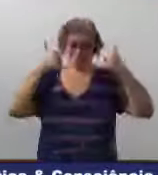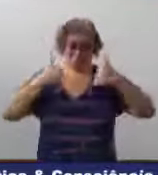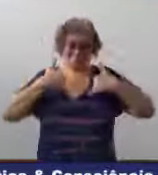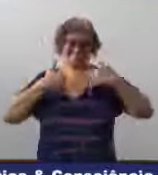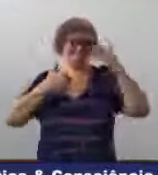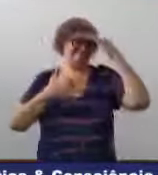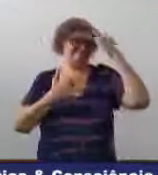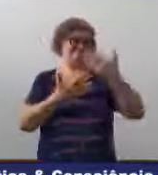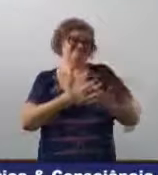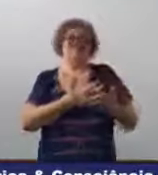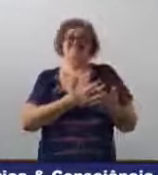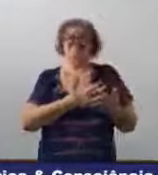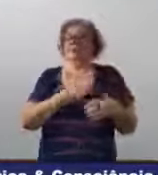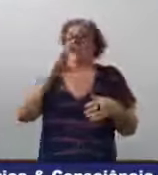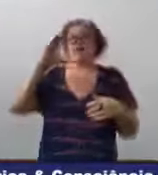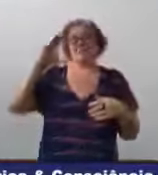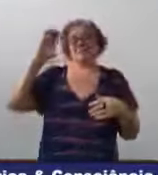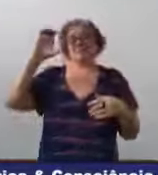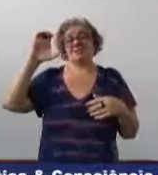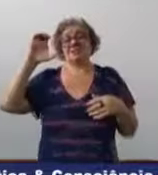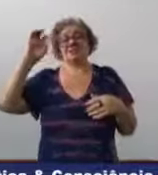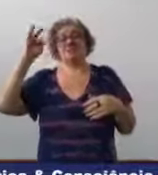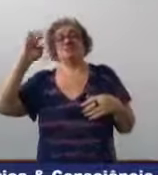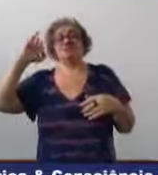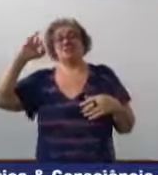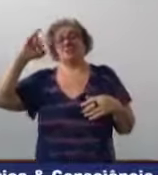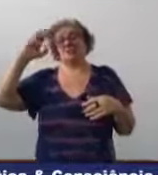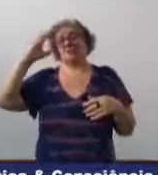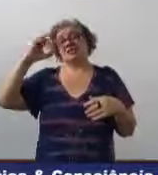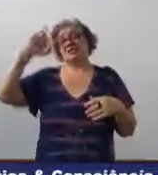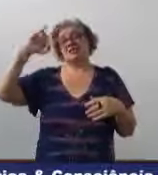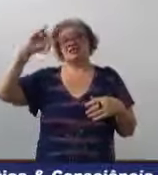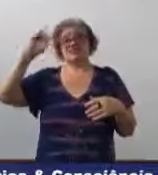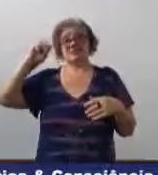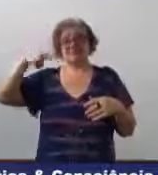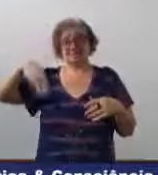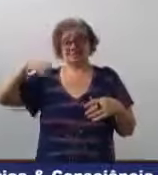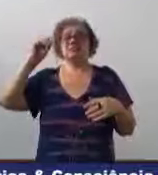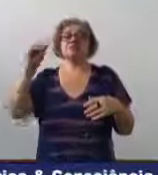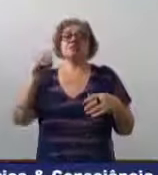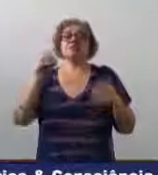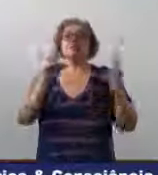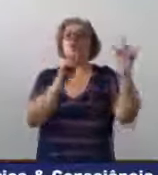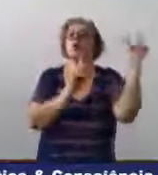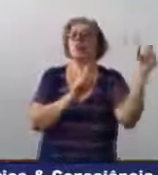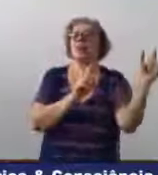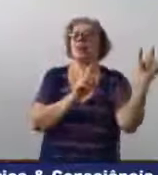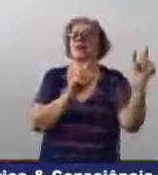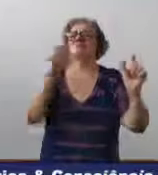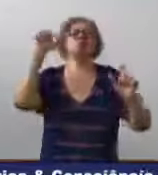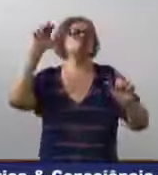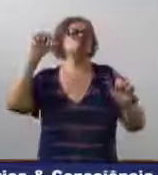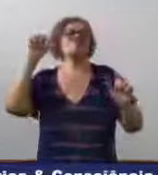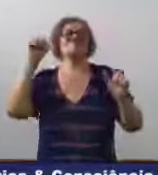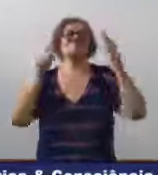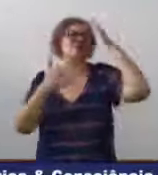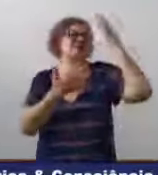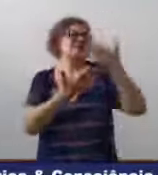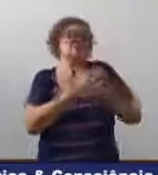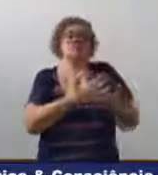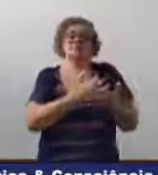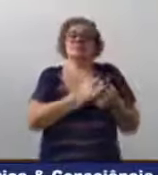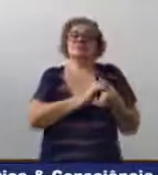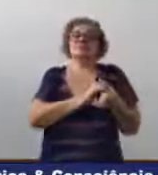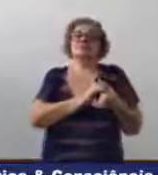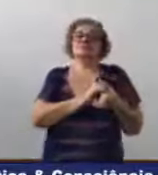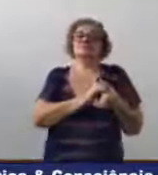natureza, ceticismo, no sentido de dúvida razoável, é muito bom. Nós não devemos acreditar